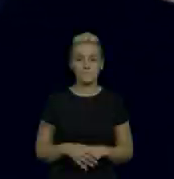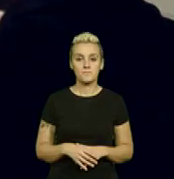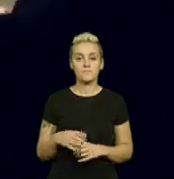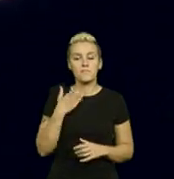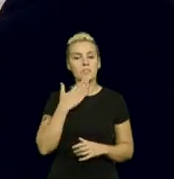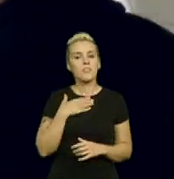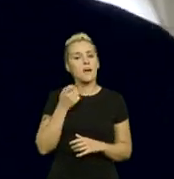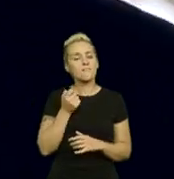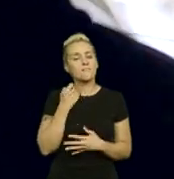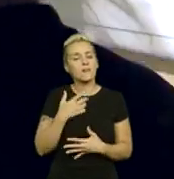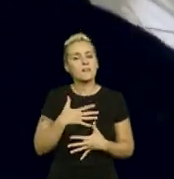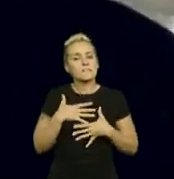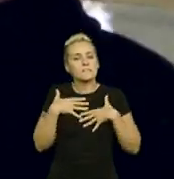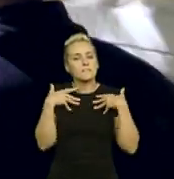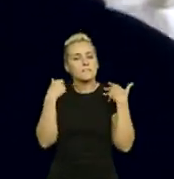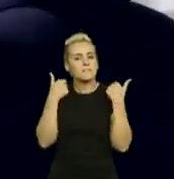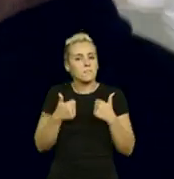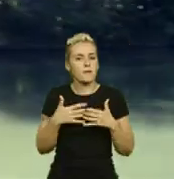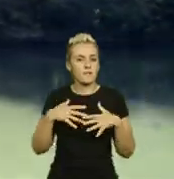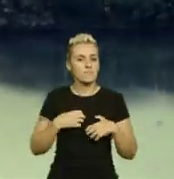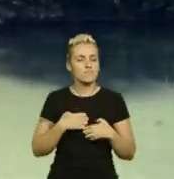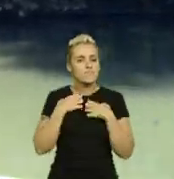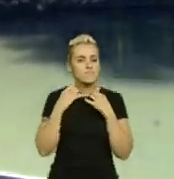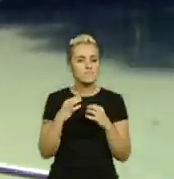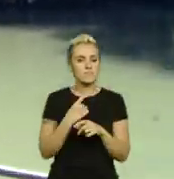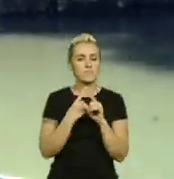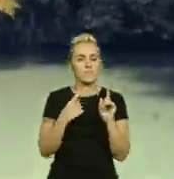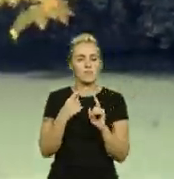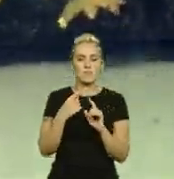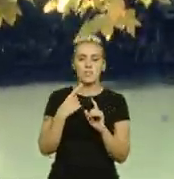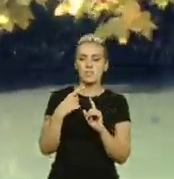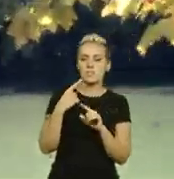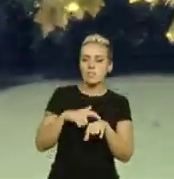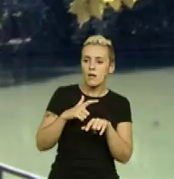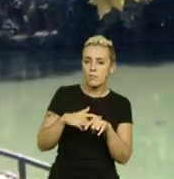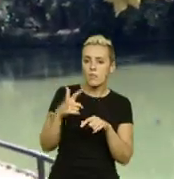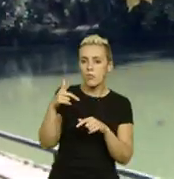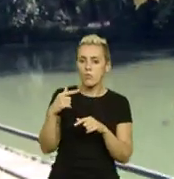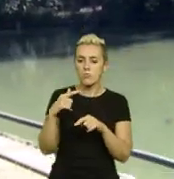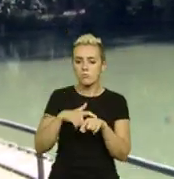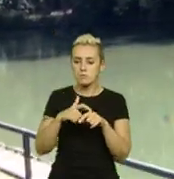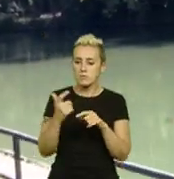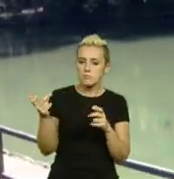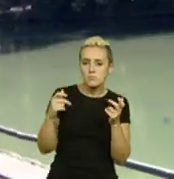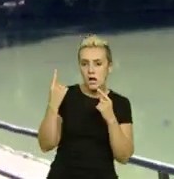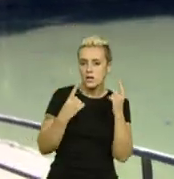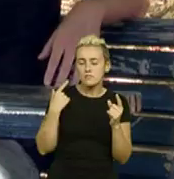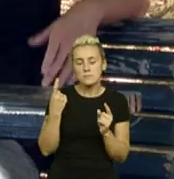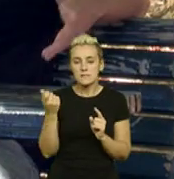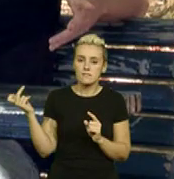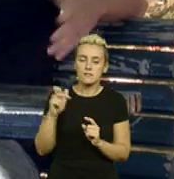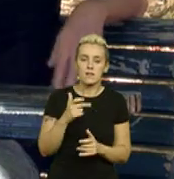cada um conforto op como dizer que tem gente tem que ir a qualquer lugar quer gravar três aqui